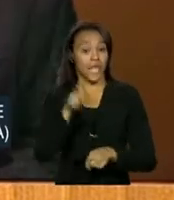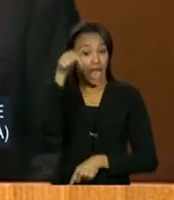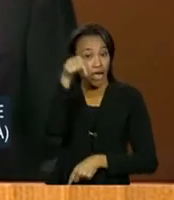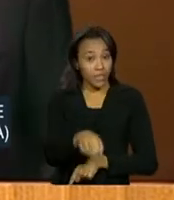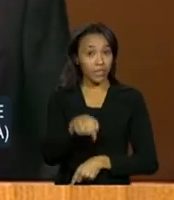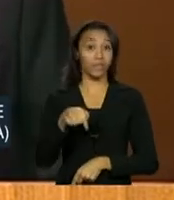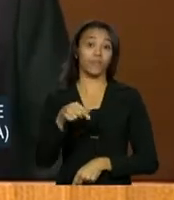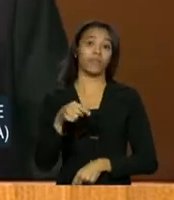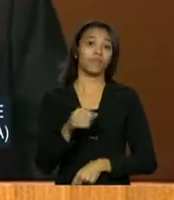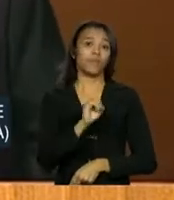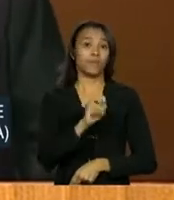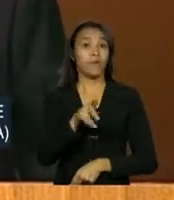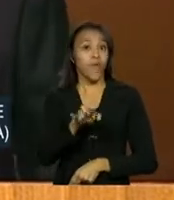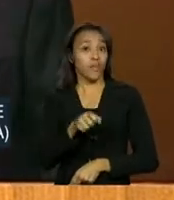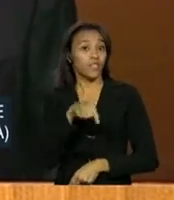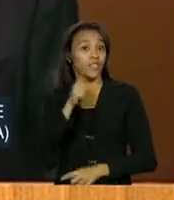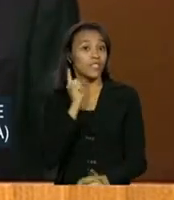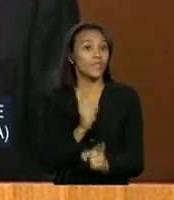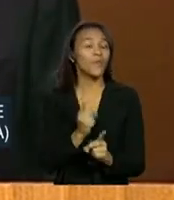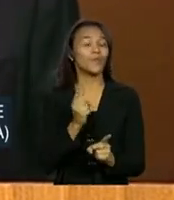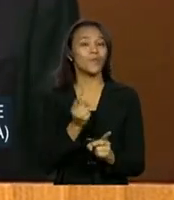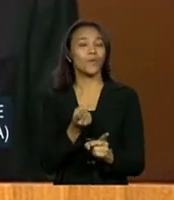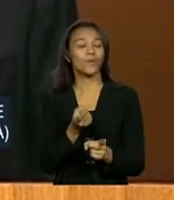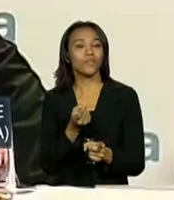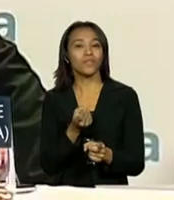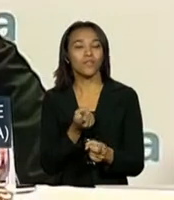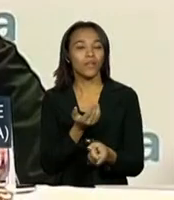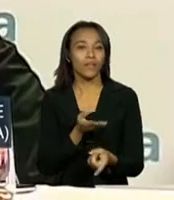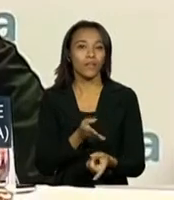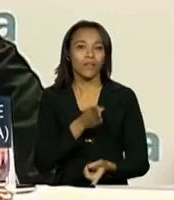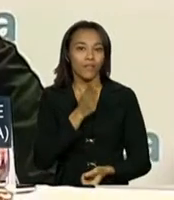você se encontrou